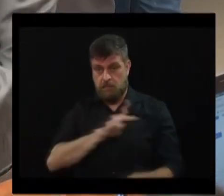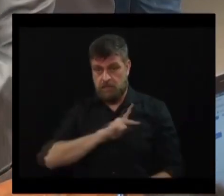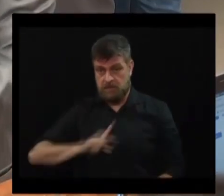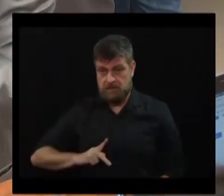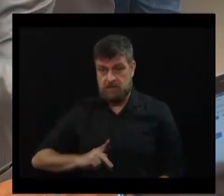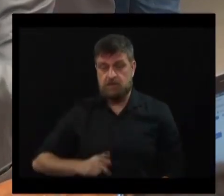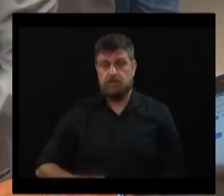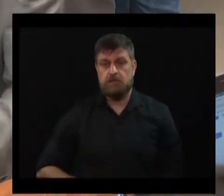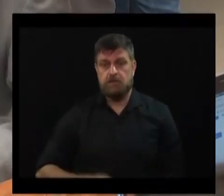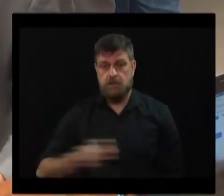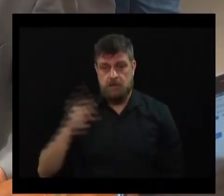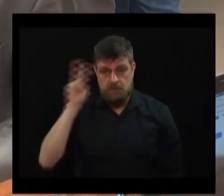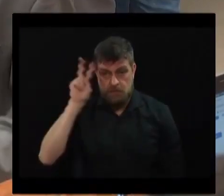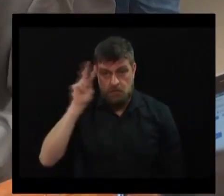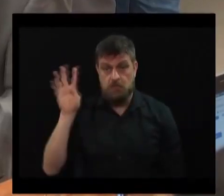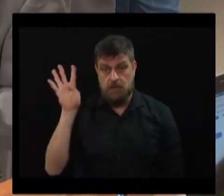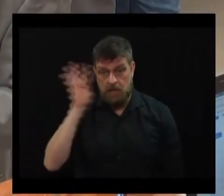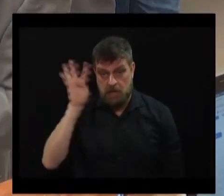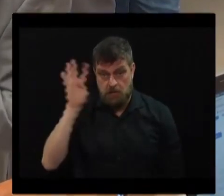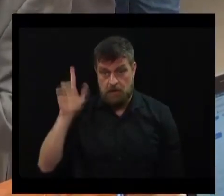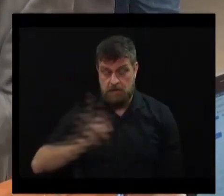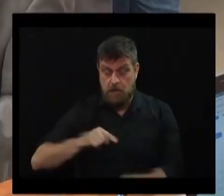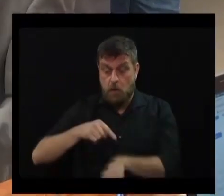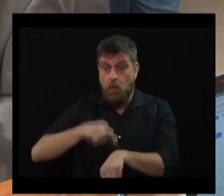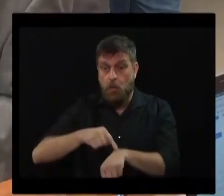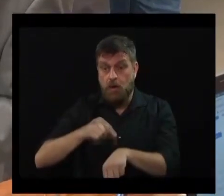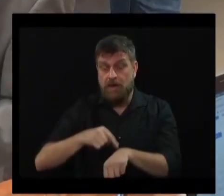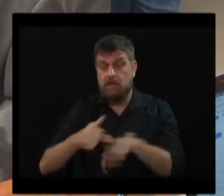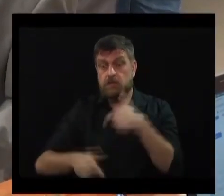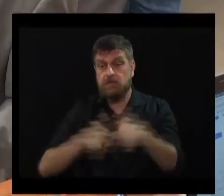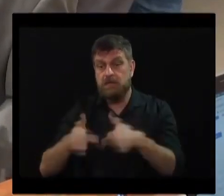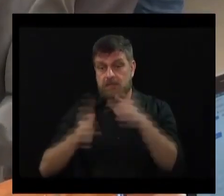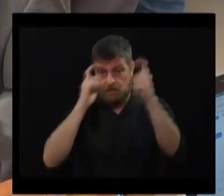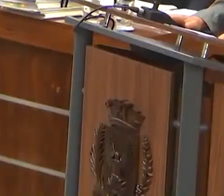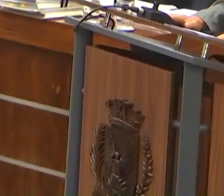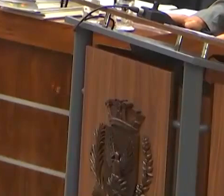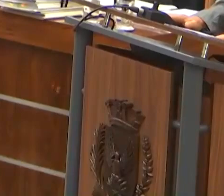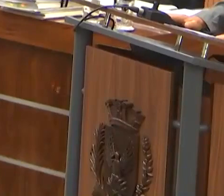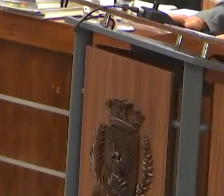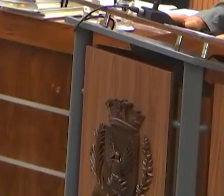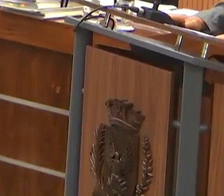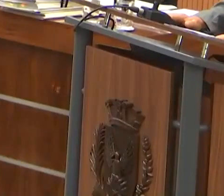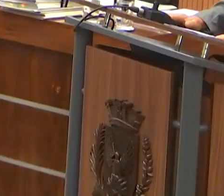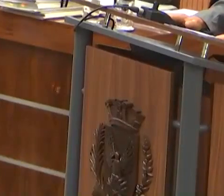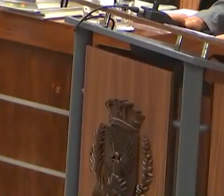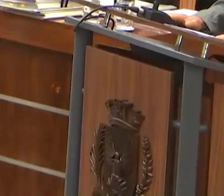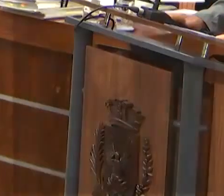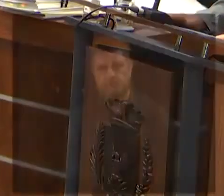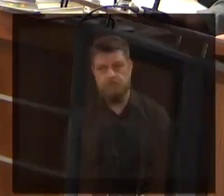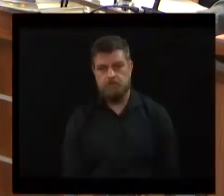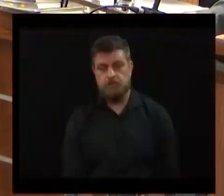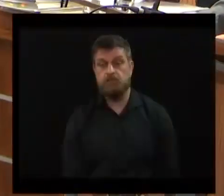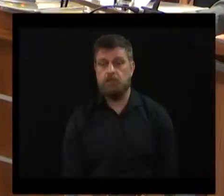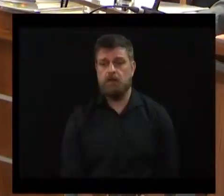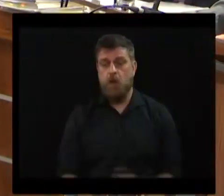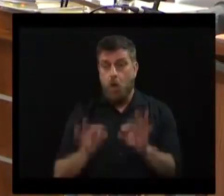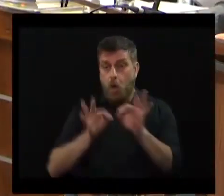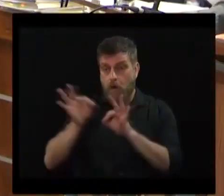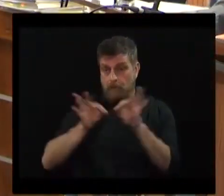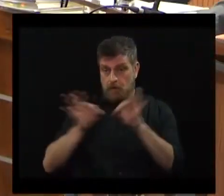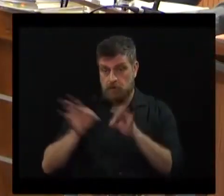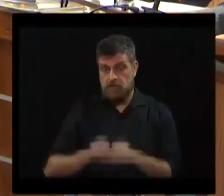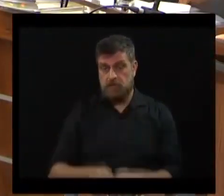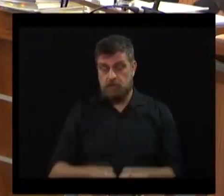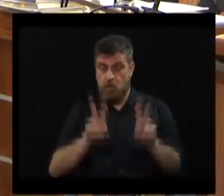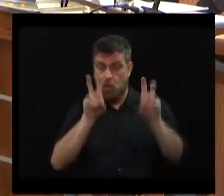de seu projeto de lei explicou também a sua legalidade é esse projeto quanto à legalidade